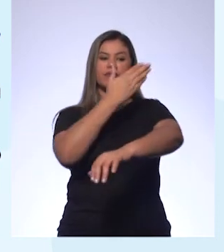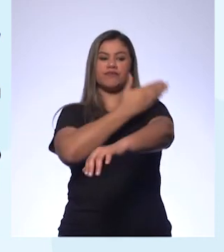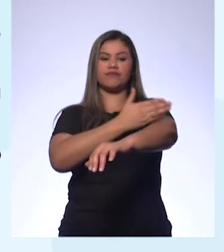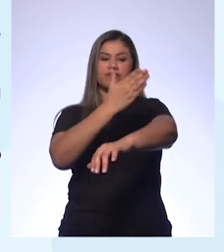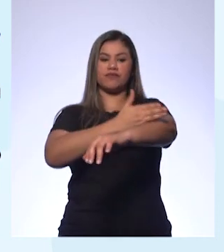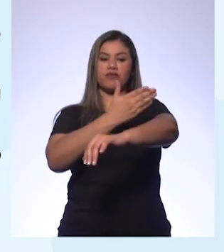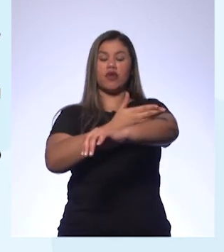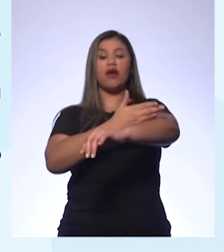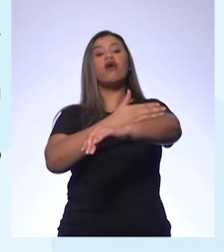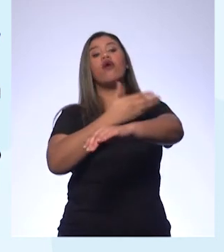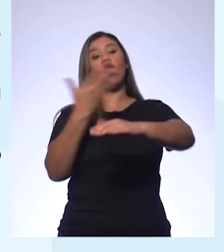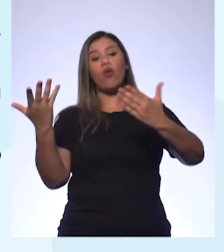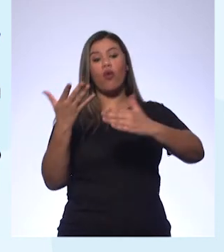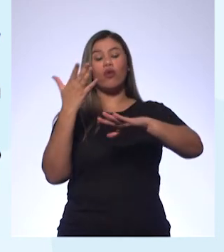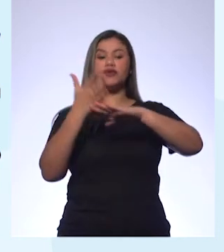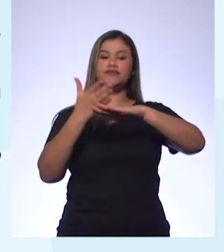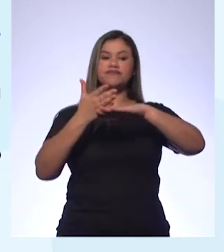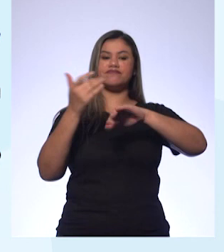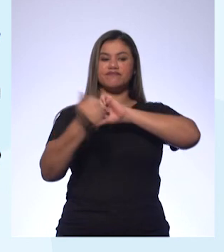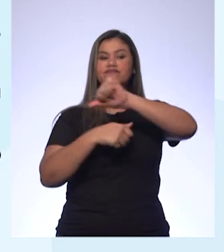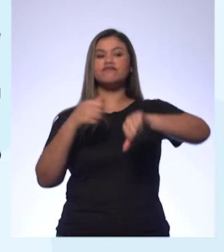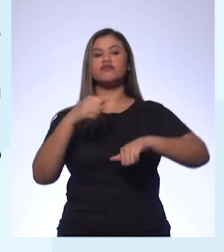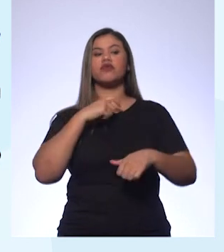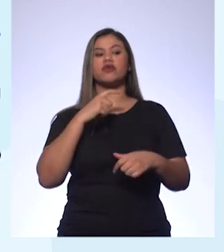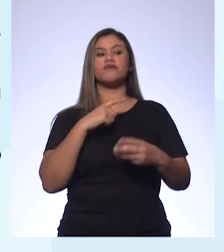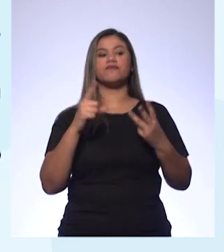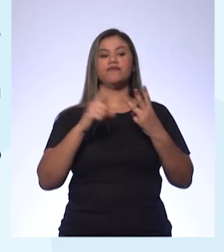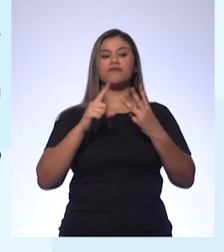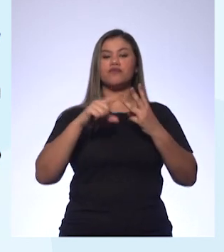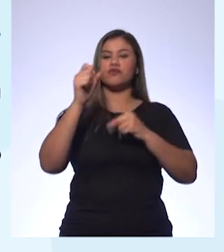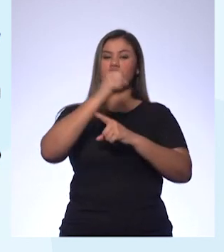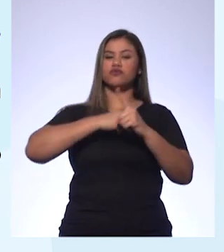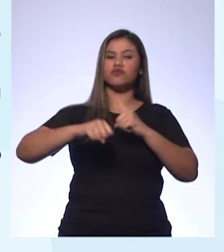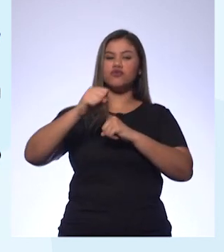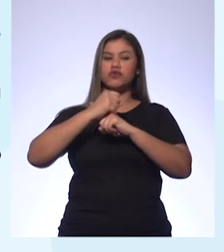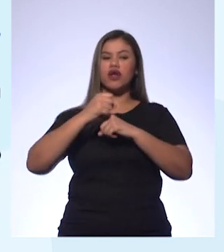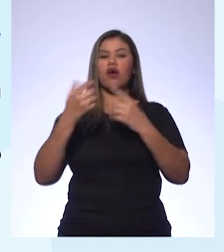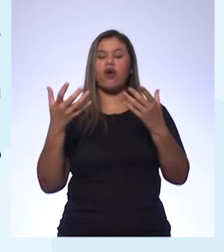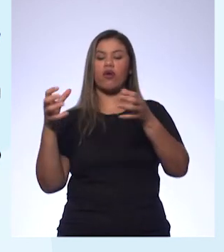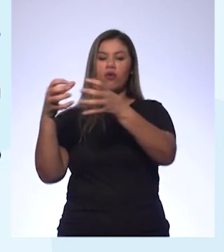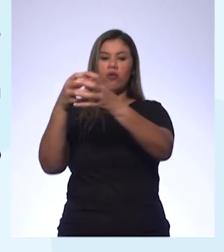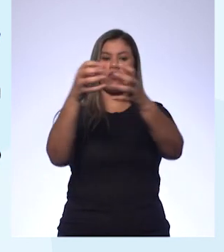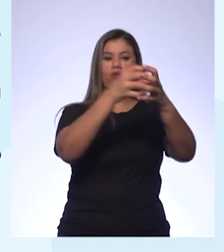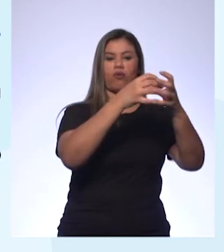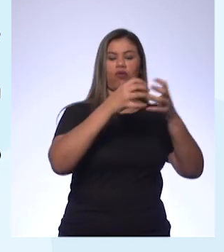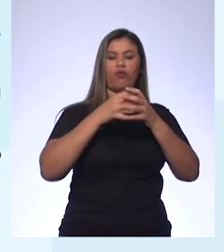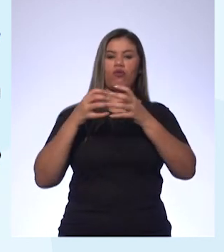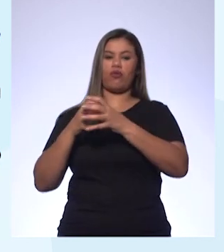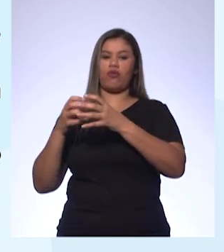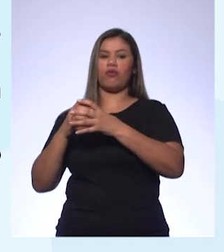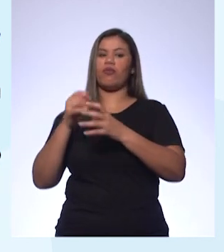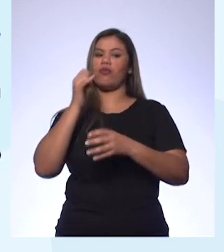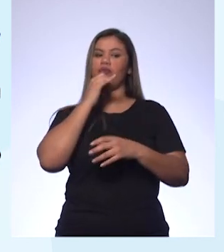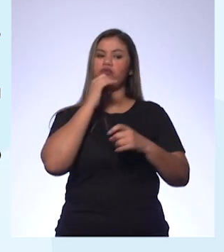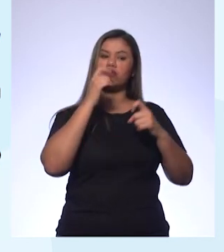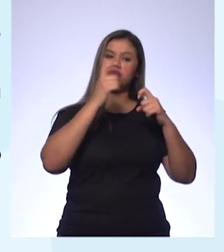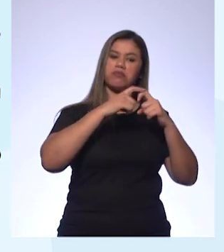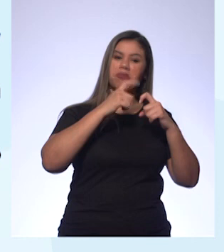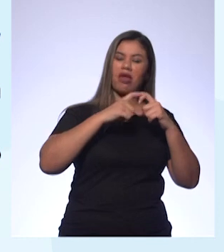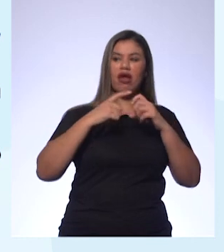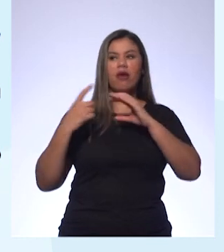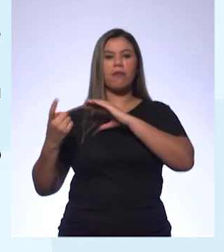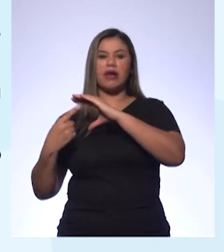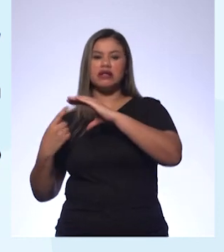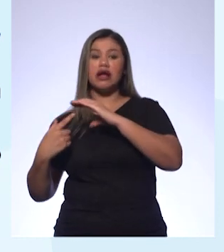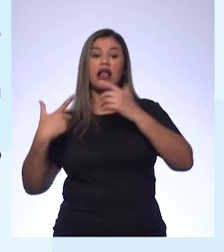atual. 3. Variação social, tipo de linguagem utilizada por grupos ou classes sociais, exemplo, médico e paciente,